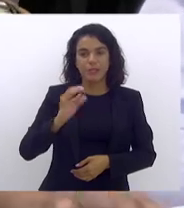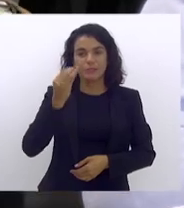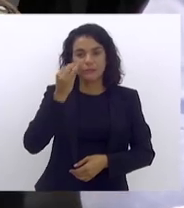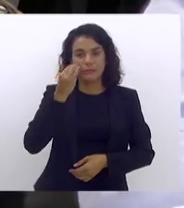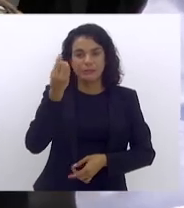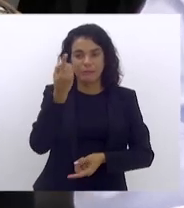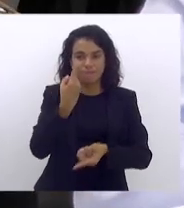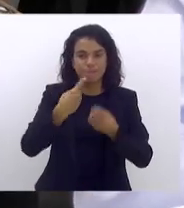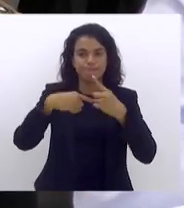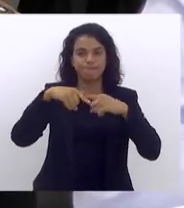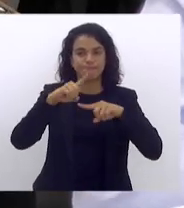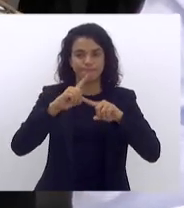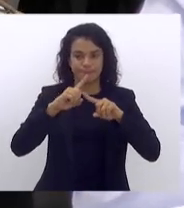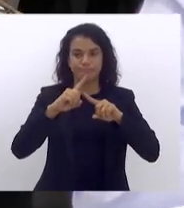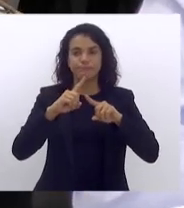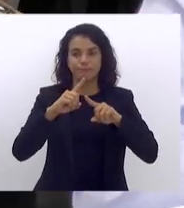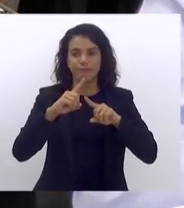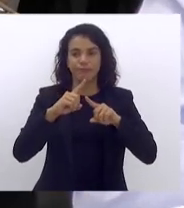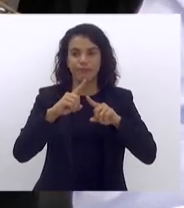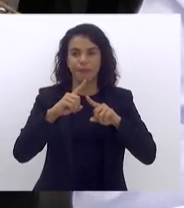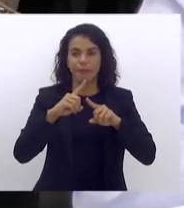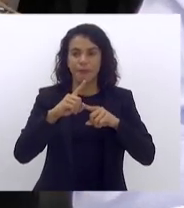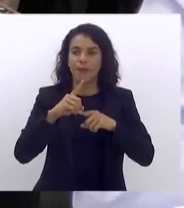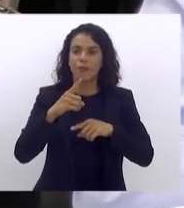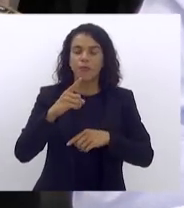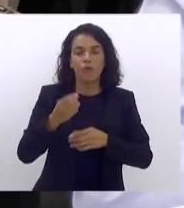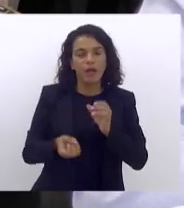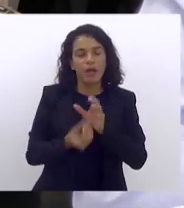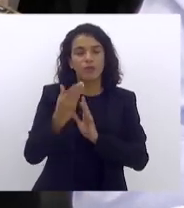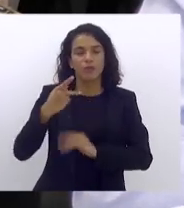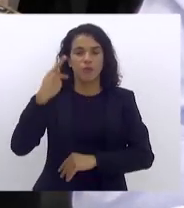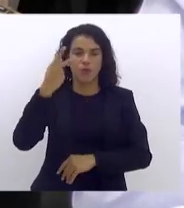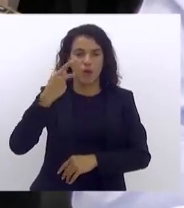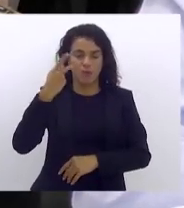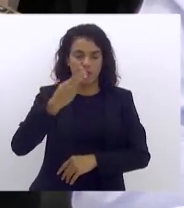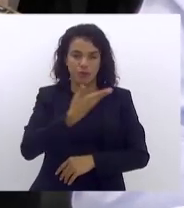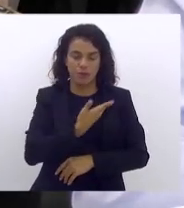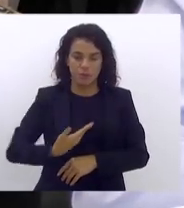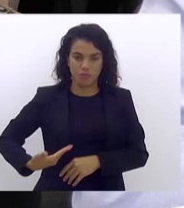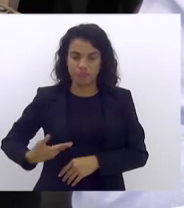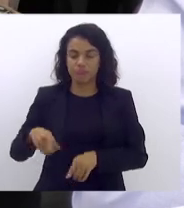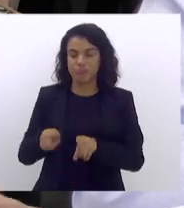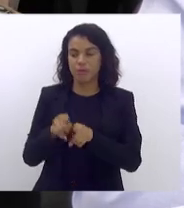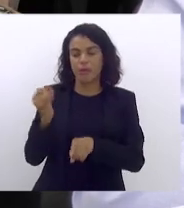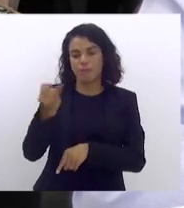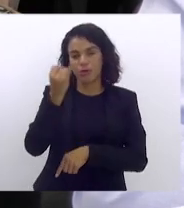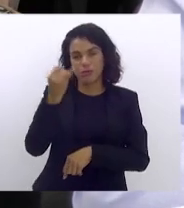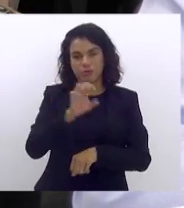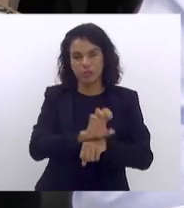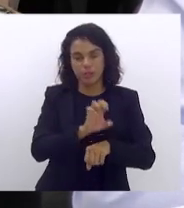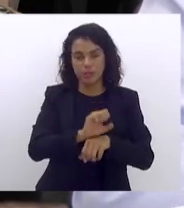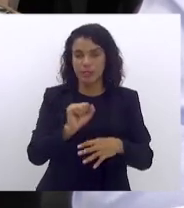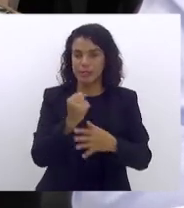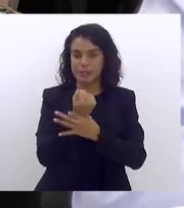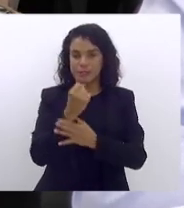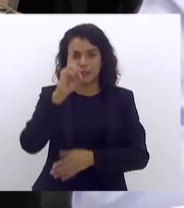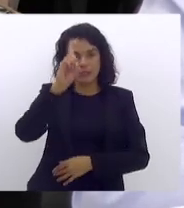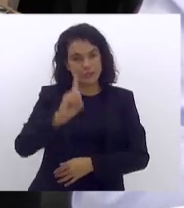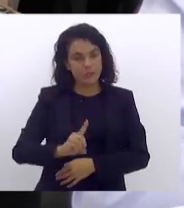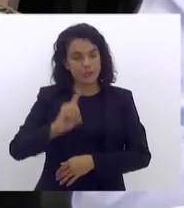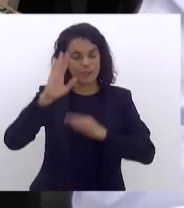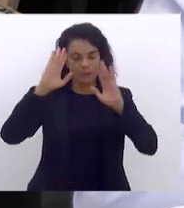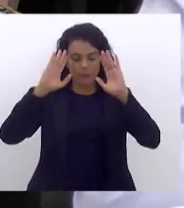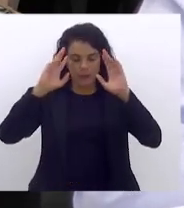isso, a gente segue emplacando uma política que é importante para o Estado e que é importante para a garantia da dignidade